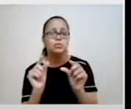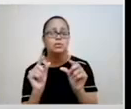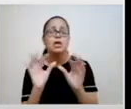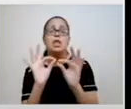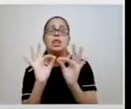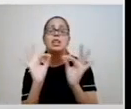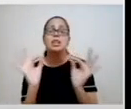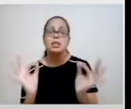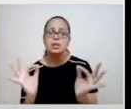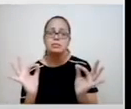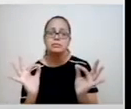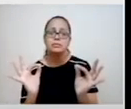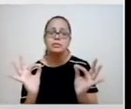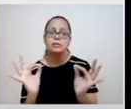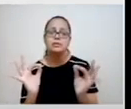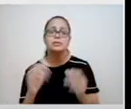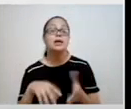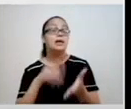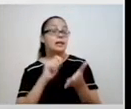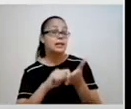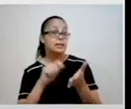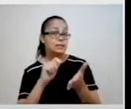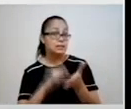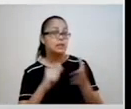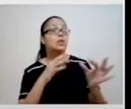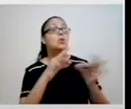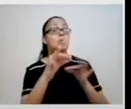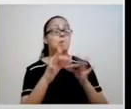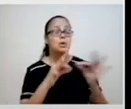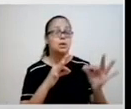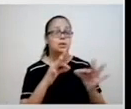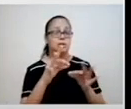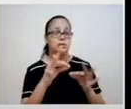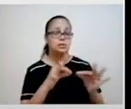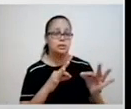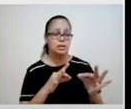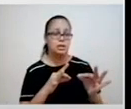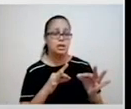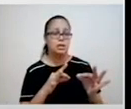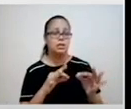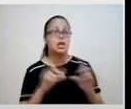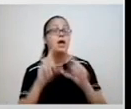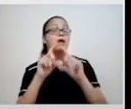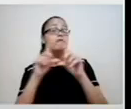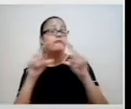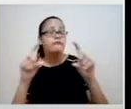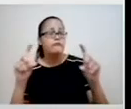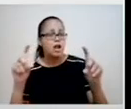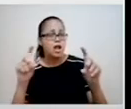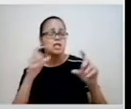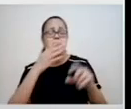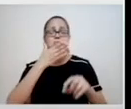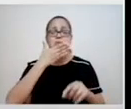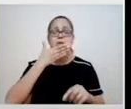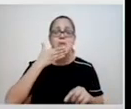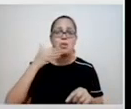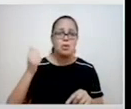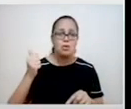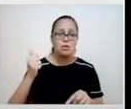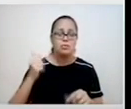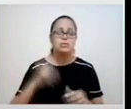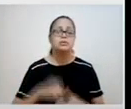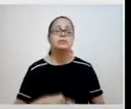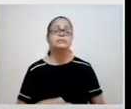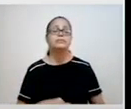A escrita, ela vai ser mais elaborada, tá? E aí vai ter aí frases mais bem construídas e mais